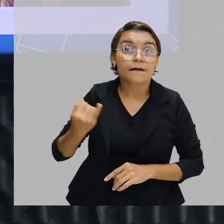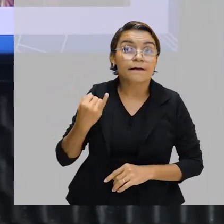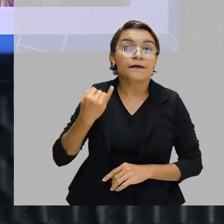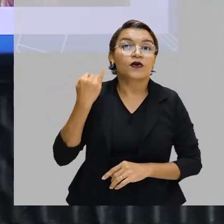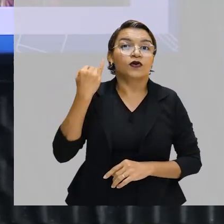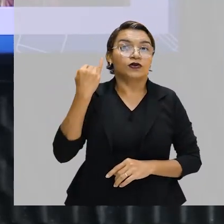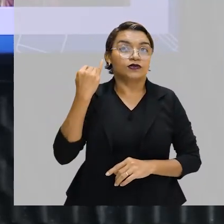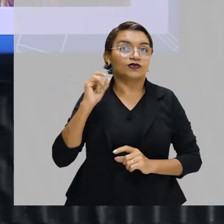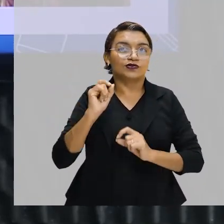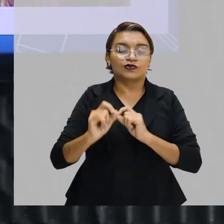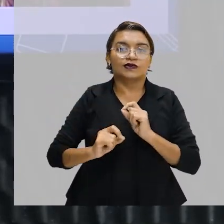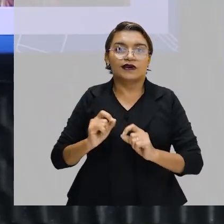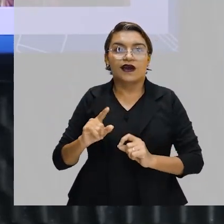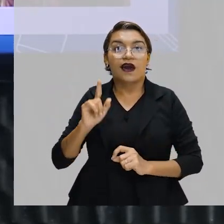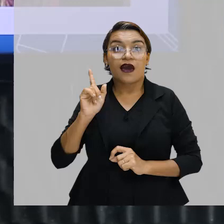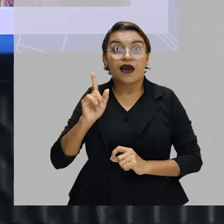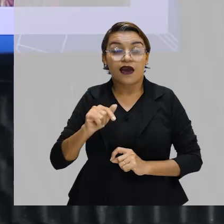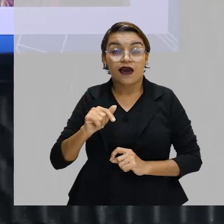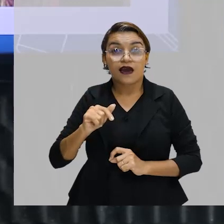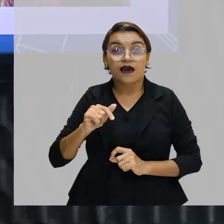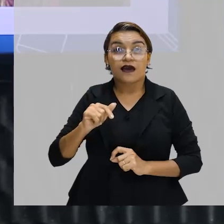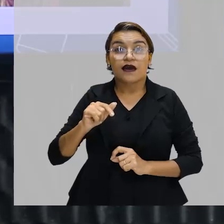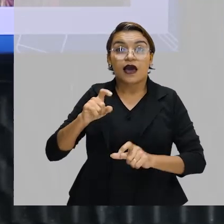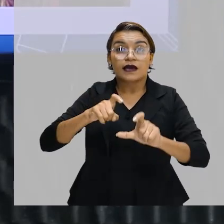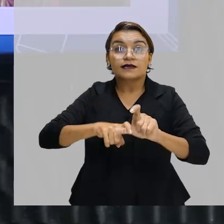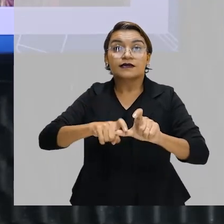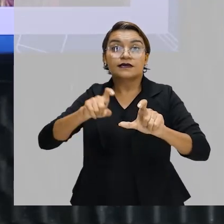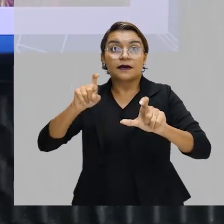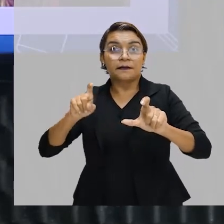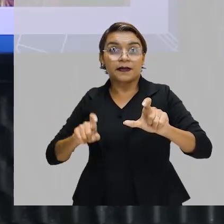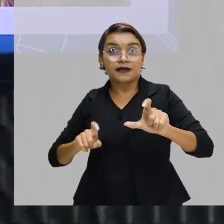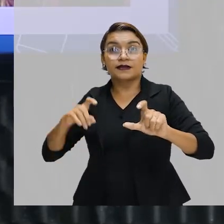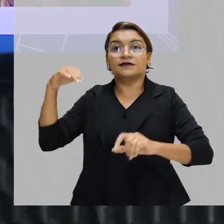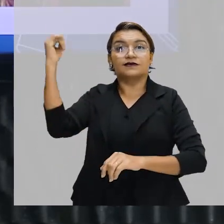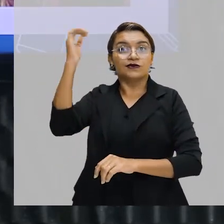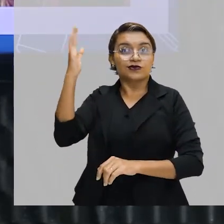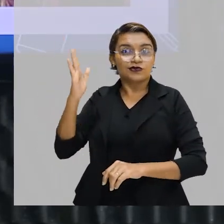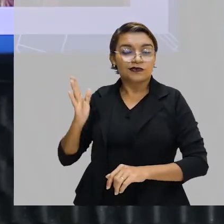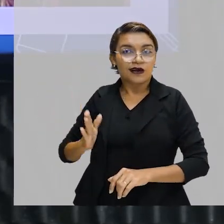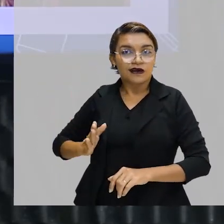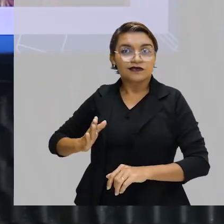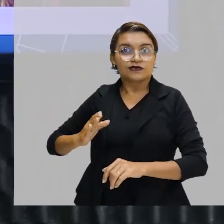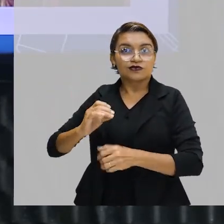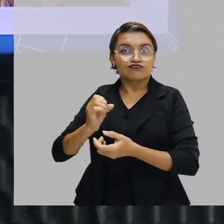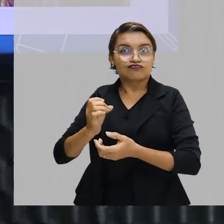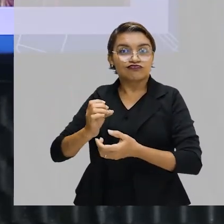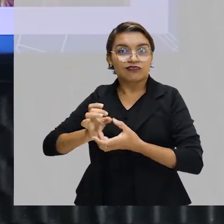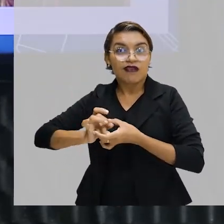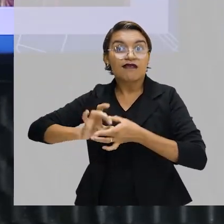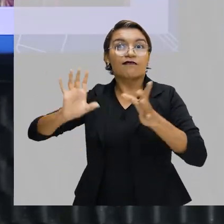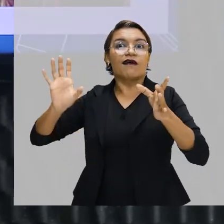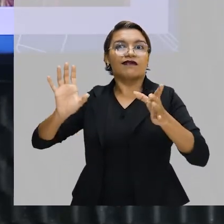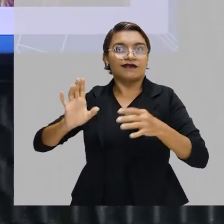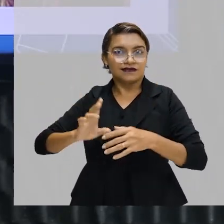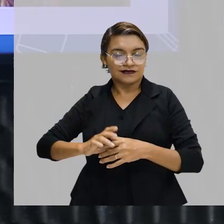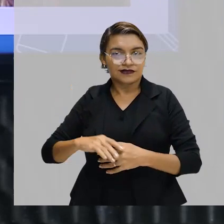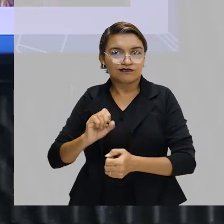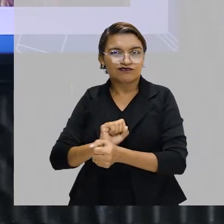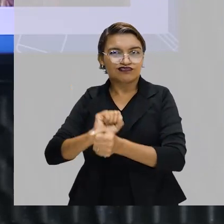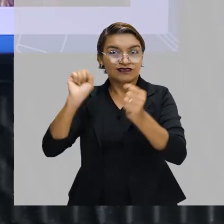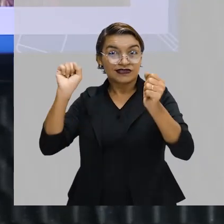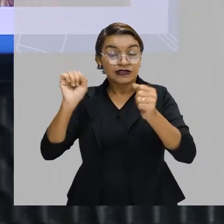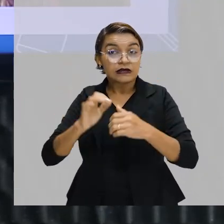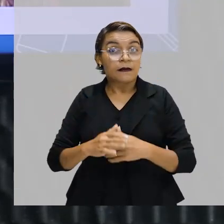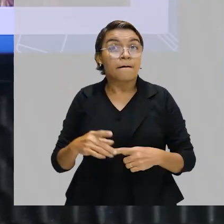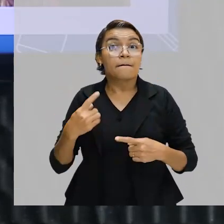da independência do Brasil. Liberdade, né? Então, por isso que eu lembrei da Revolução Francesa,